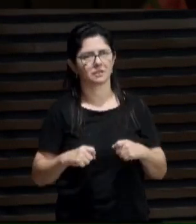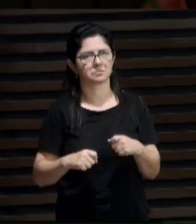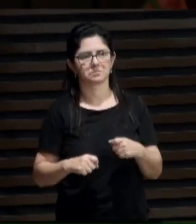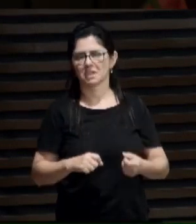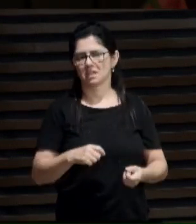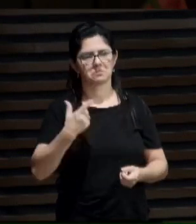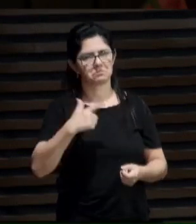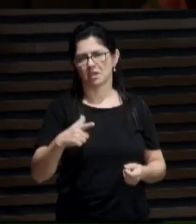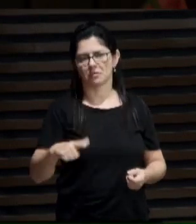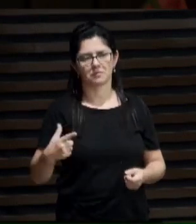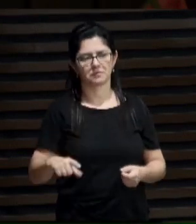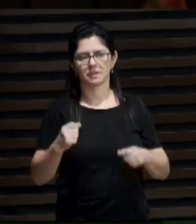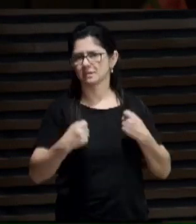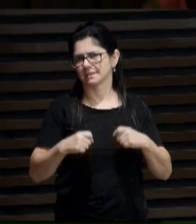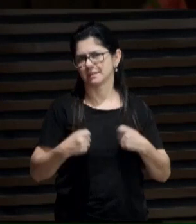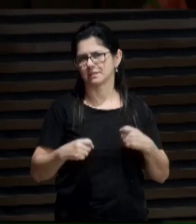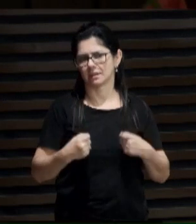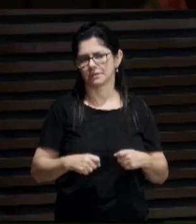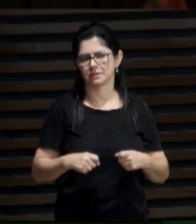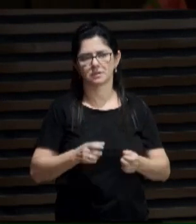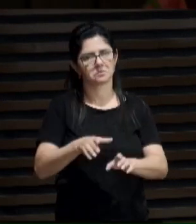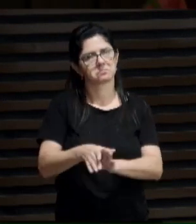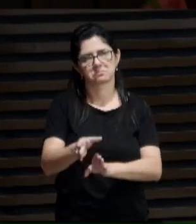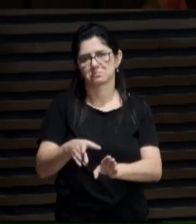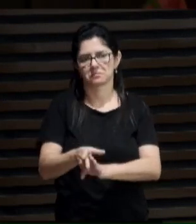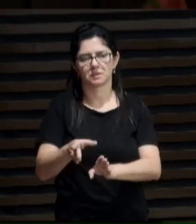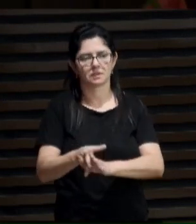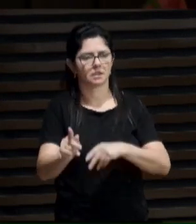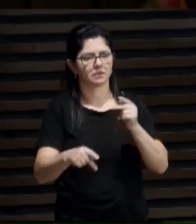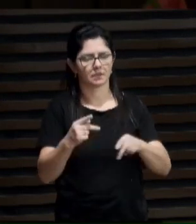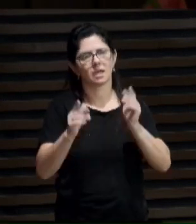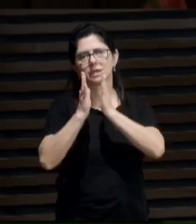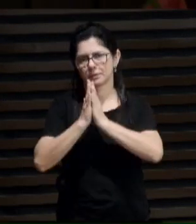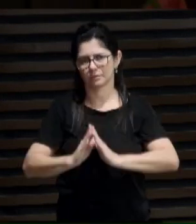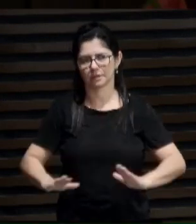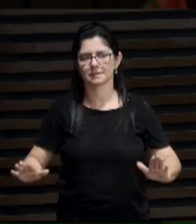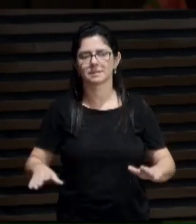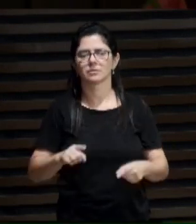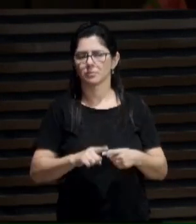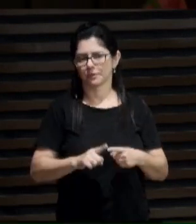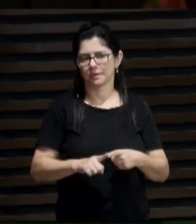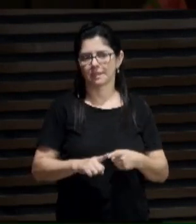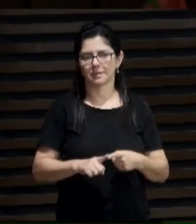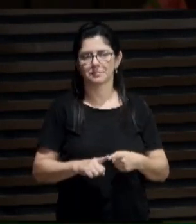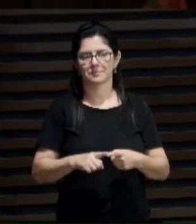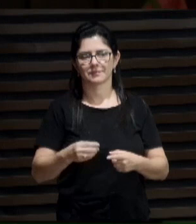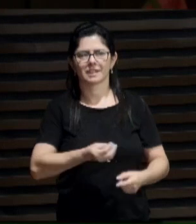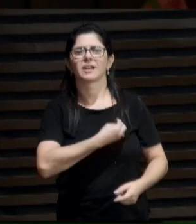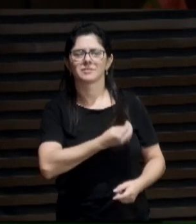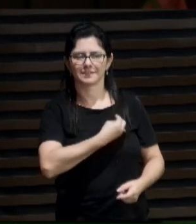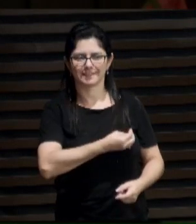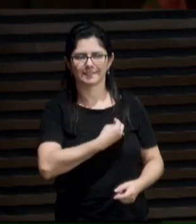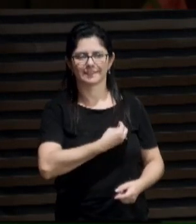havia necessidade de exortar os seres humanos à adoração. A existência inteira deles girava em